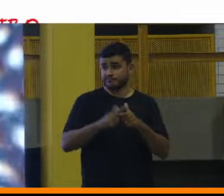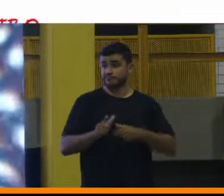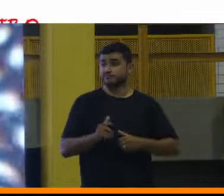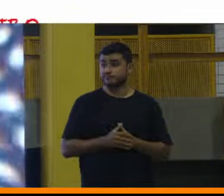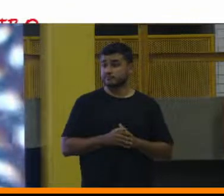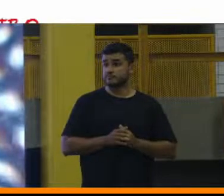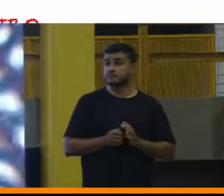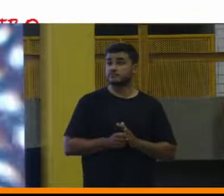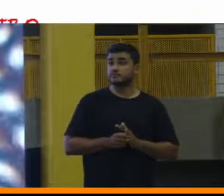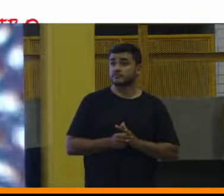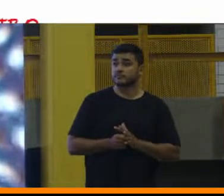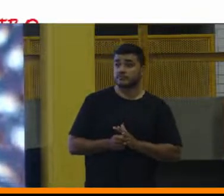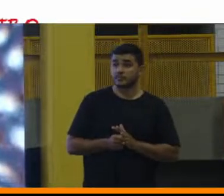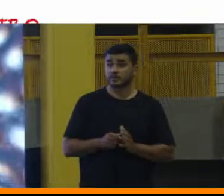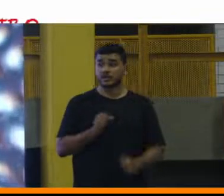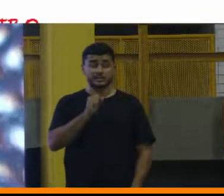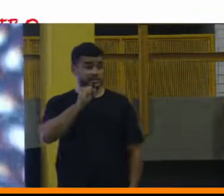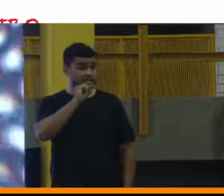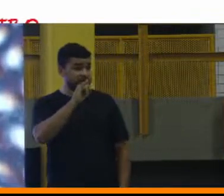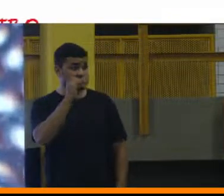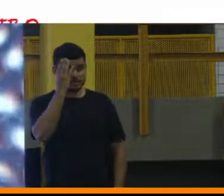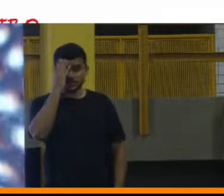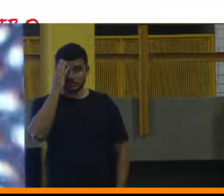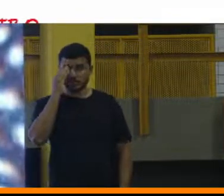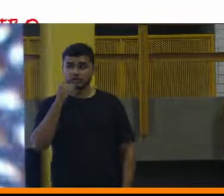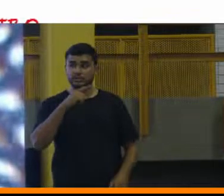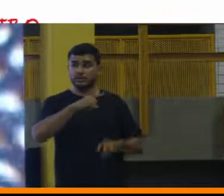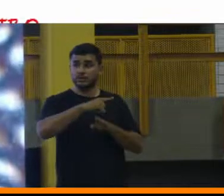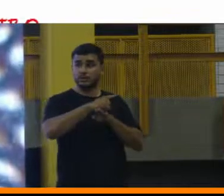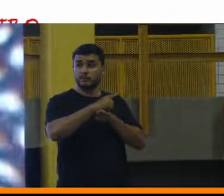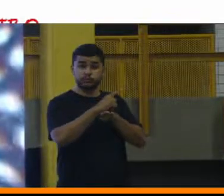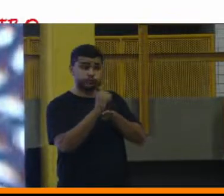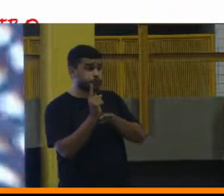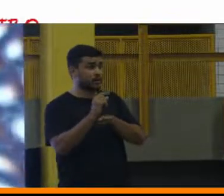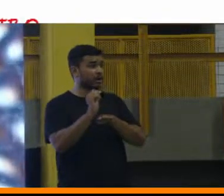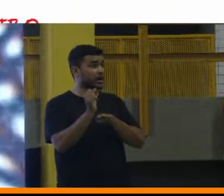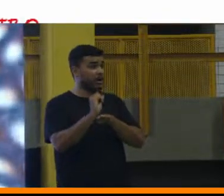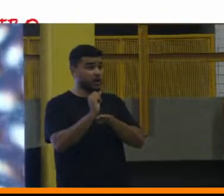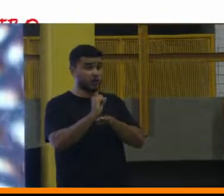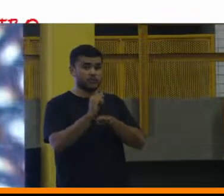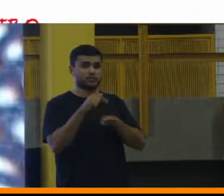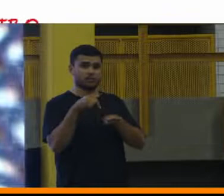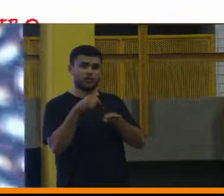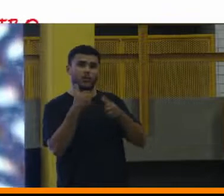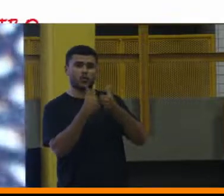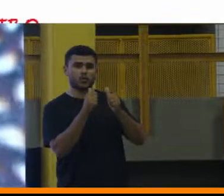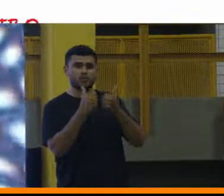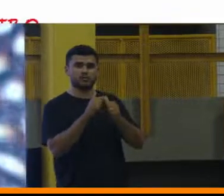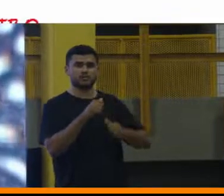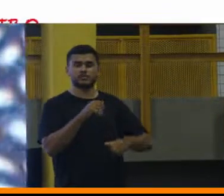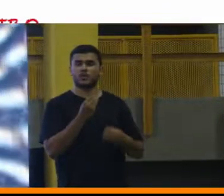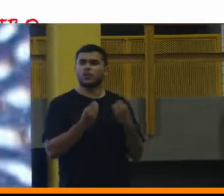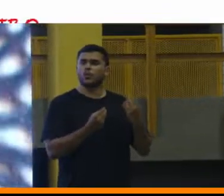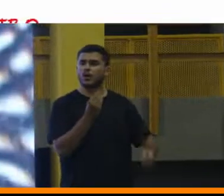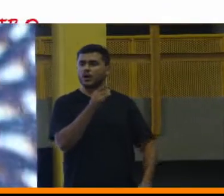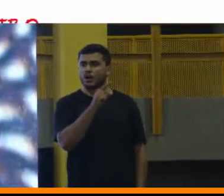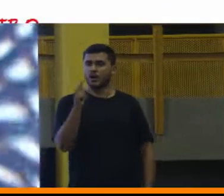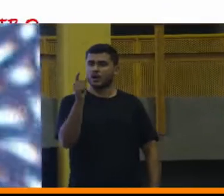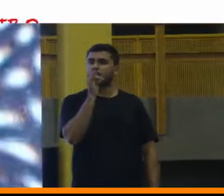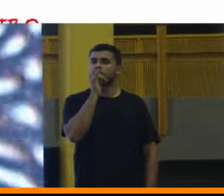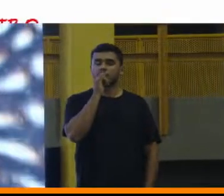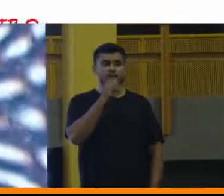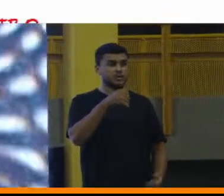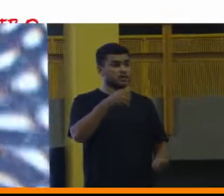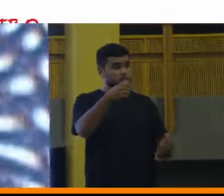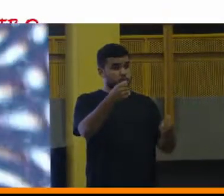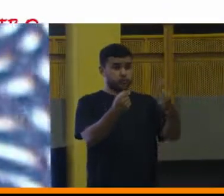fazer curva com grande velocidade é difícil. Você já percebeu que toda vez que tem uma curva